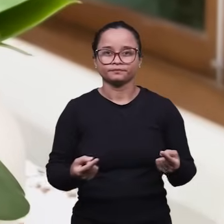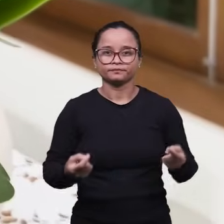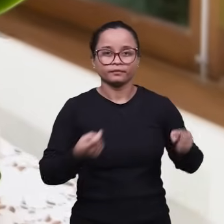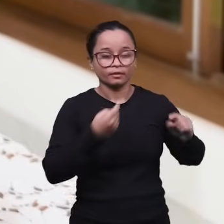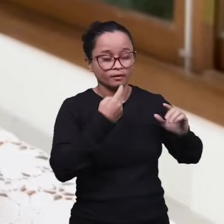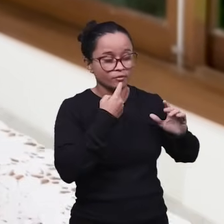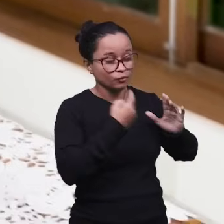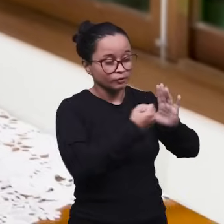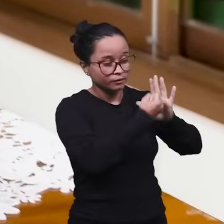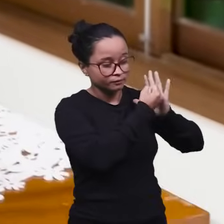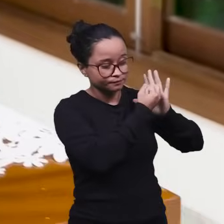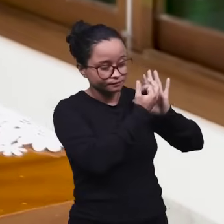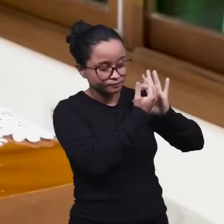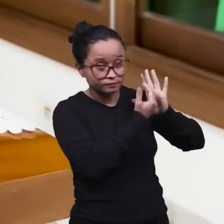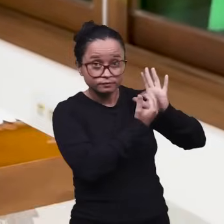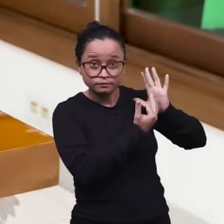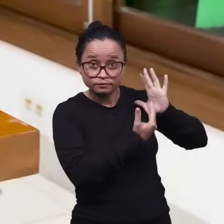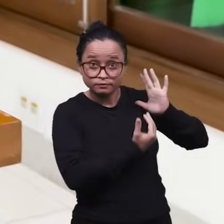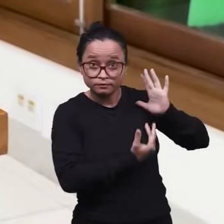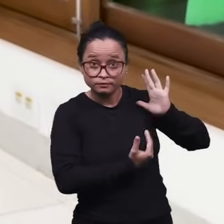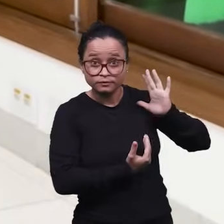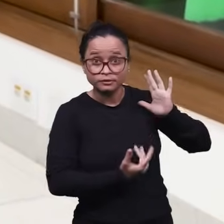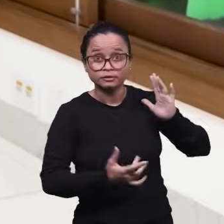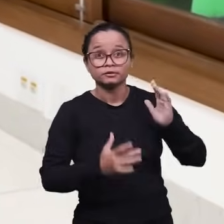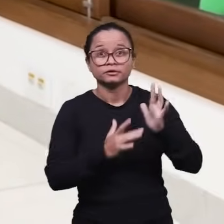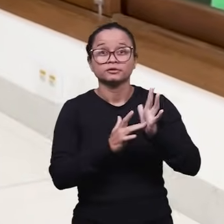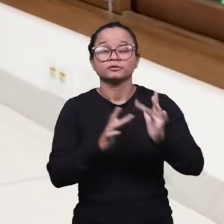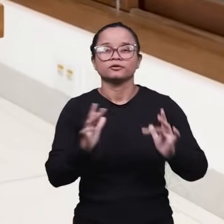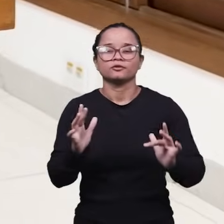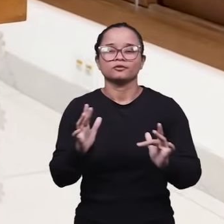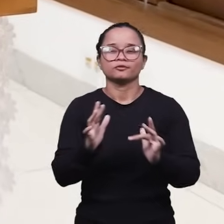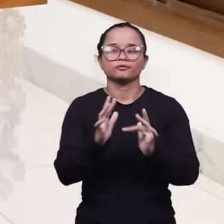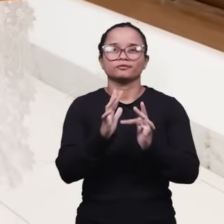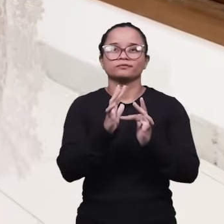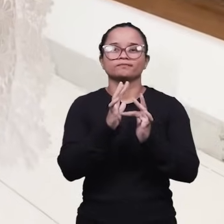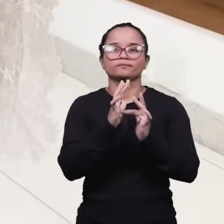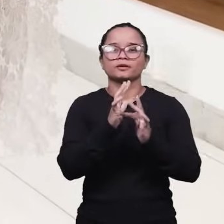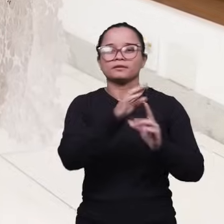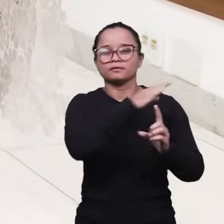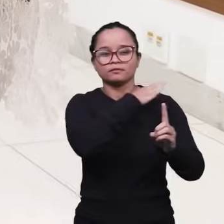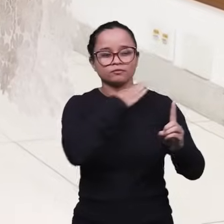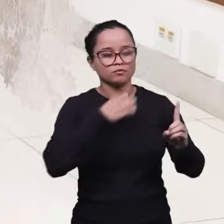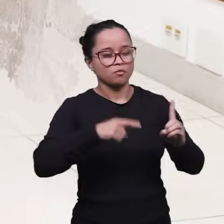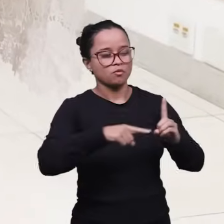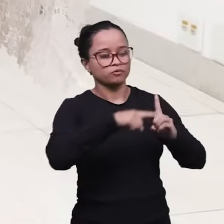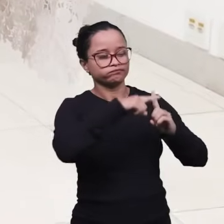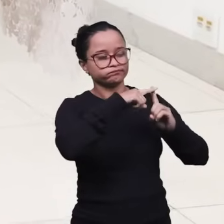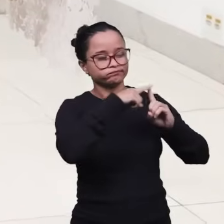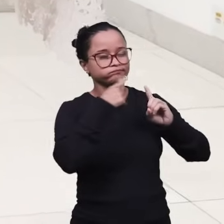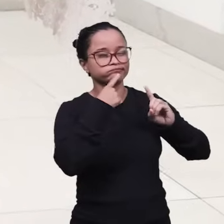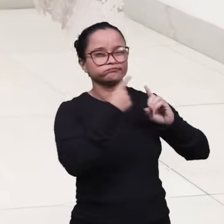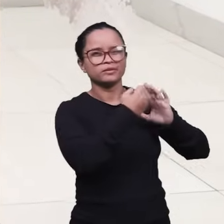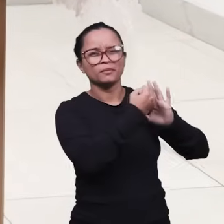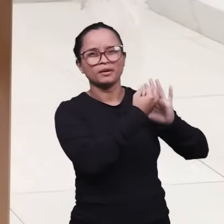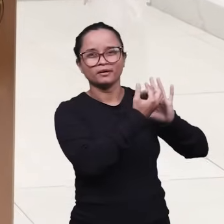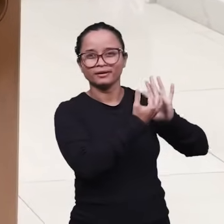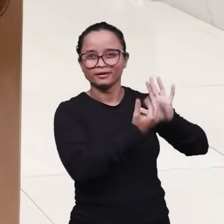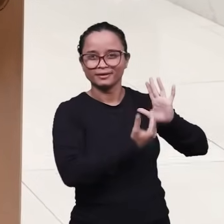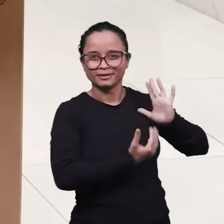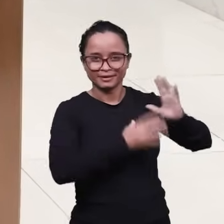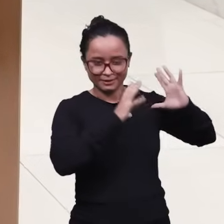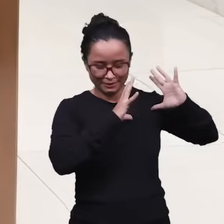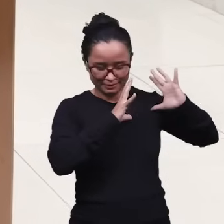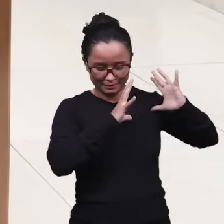O sangue de Jesus vertido ali